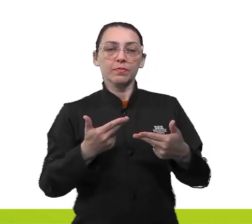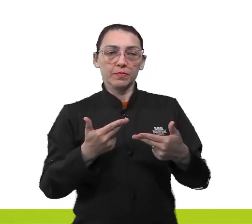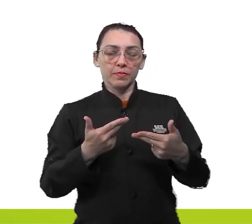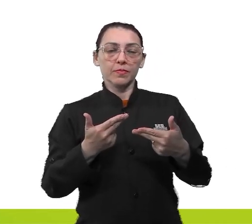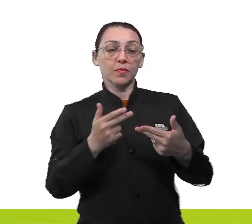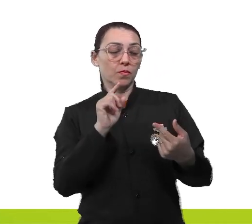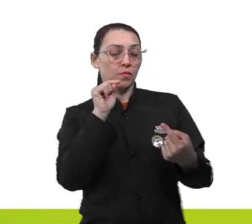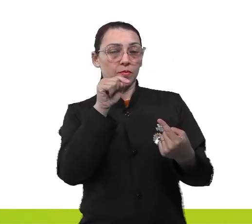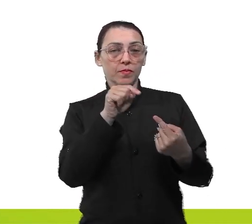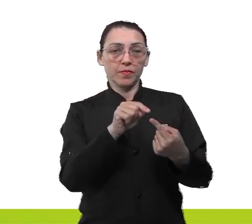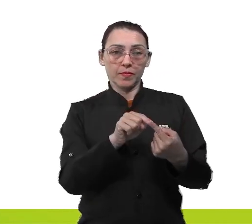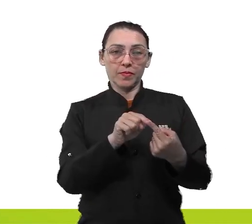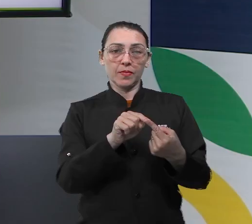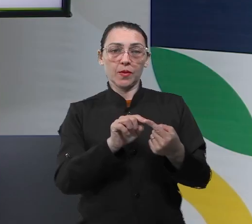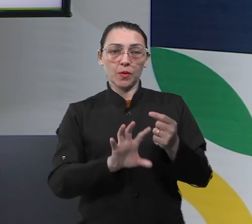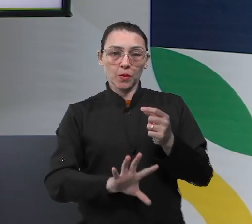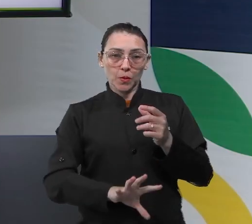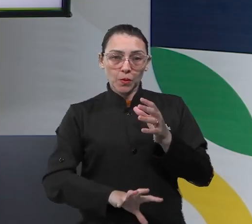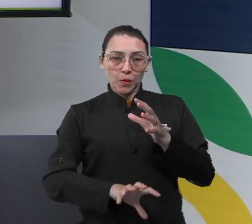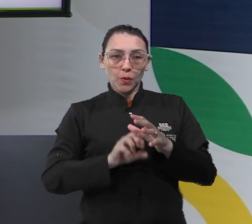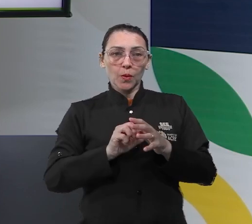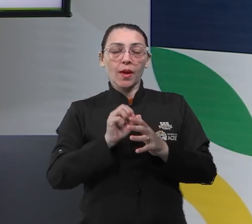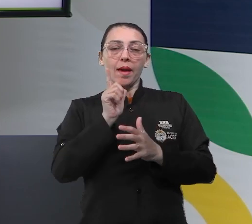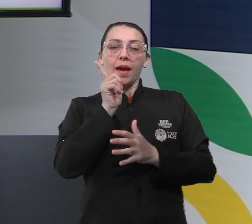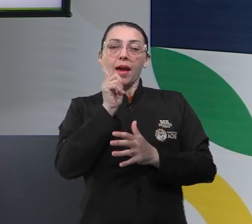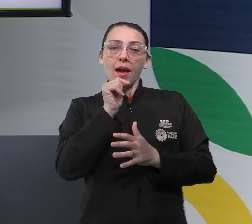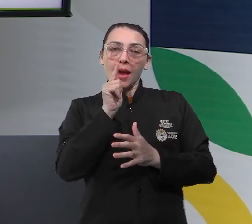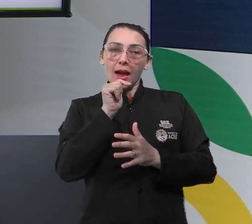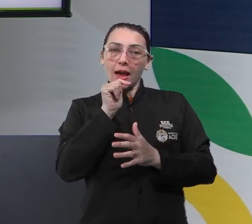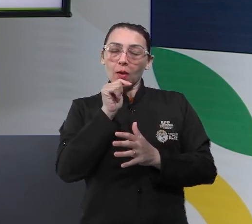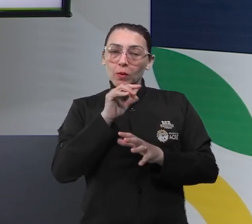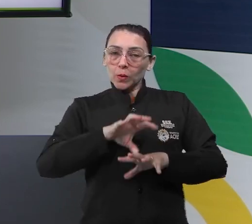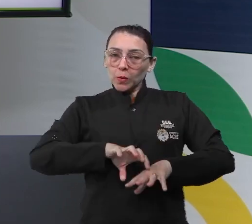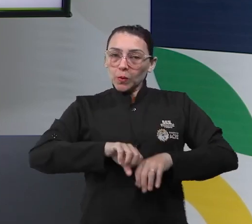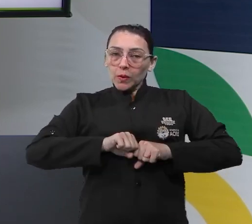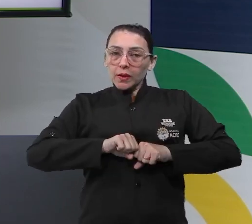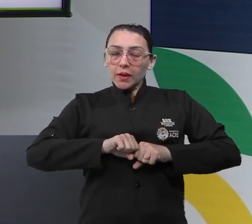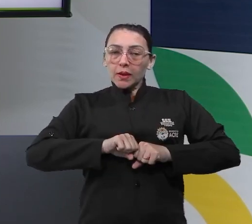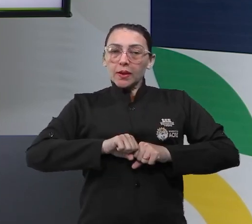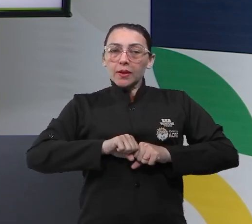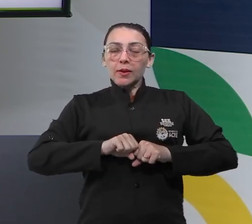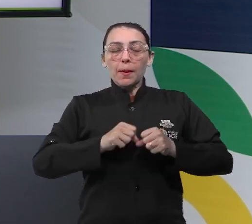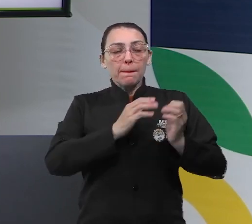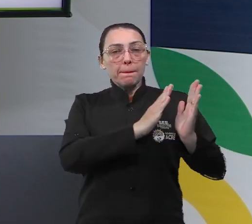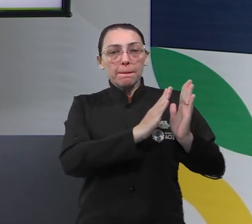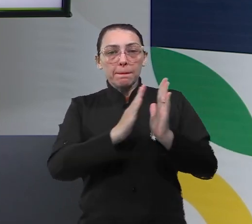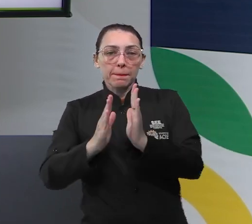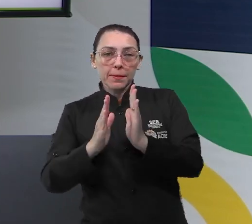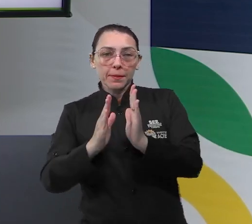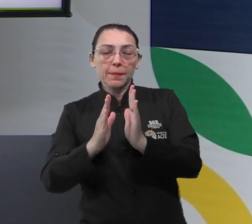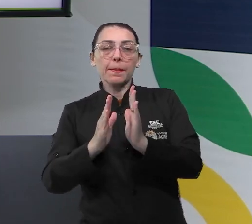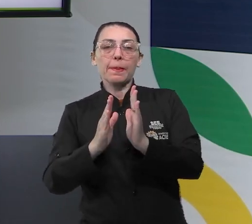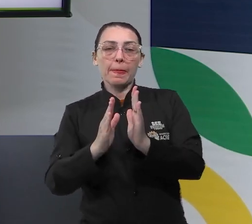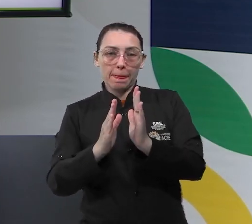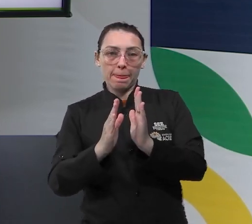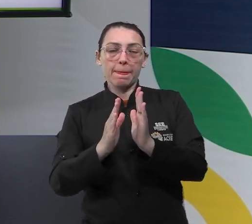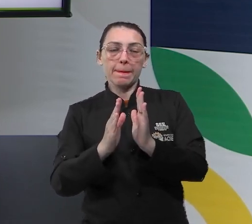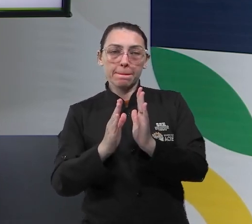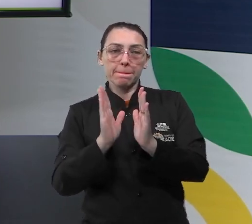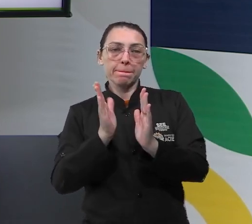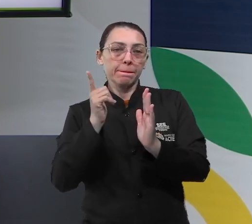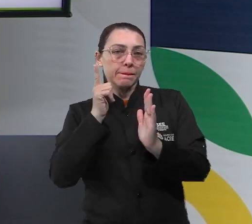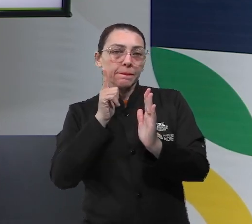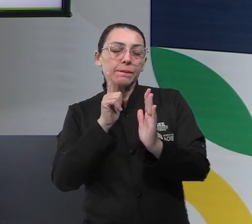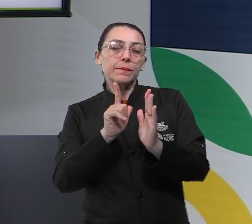intestino grosso é reabsorver a água que não foi absorvida lá nas etapas da digestão, tá? Então, aqui ele já